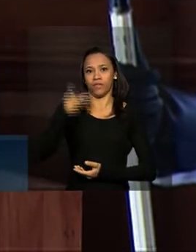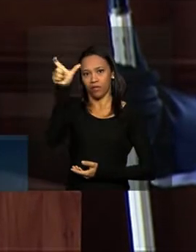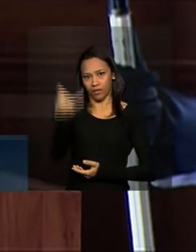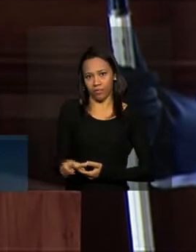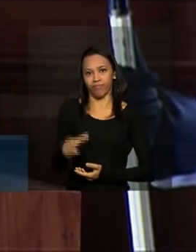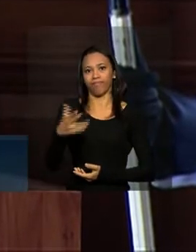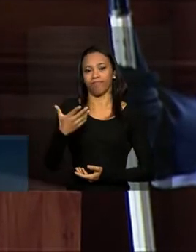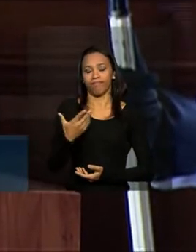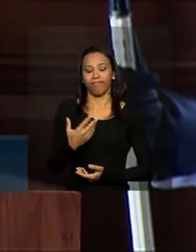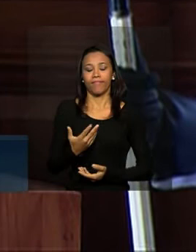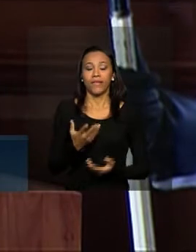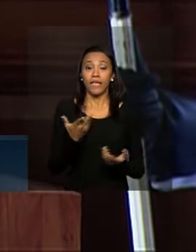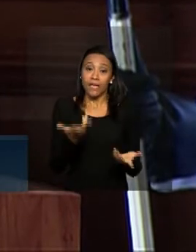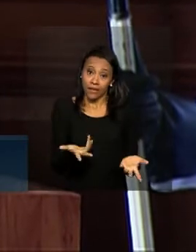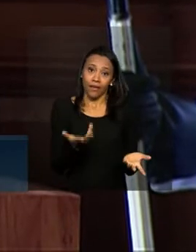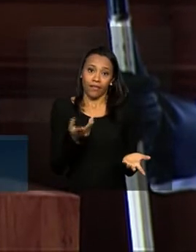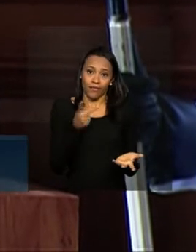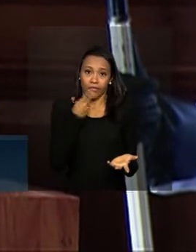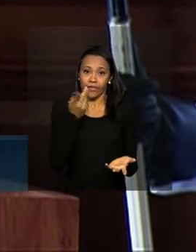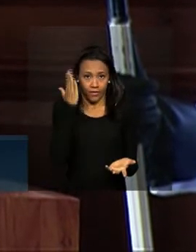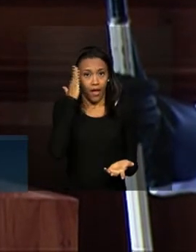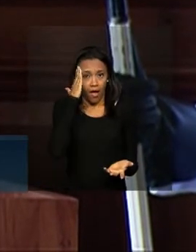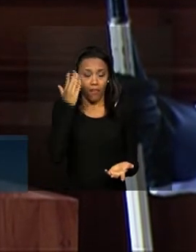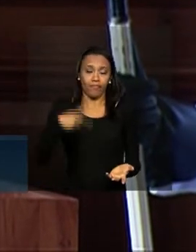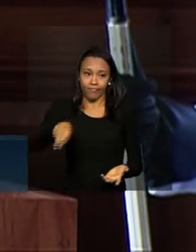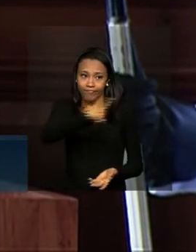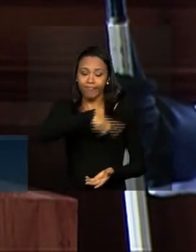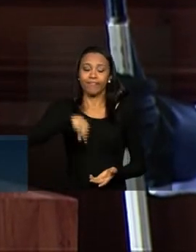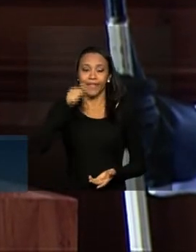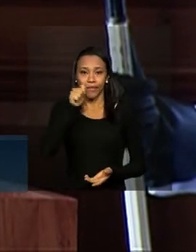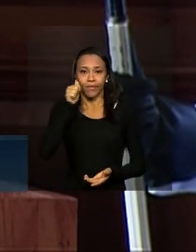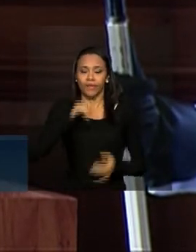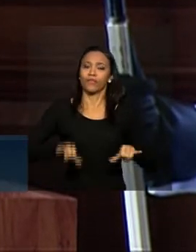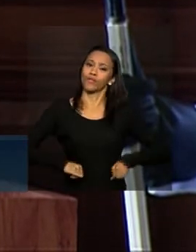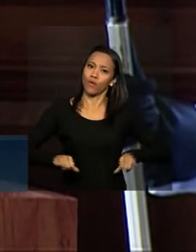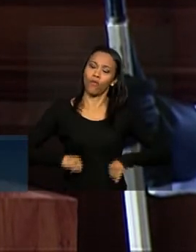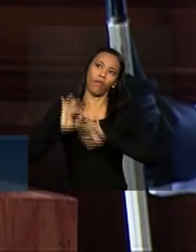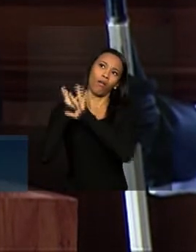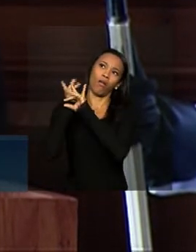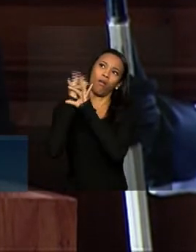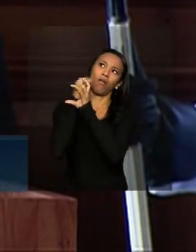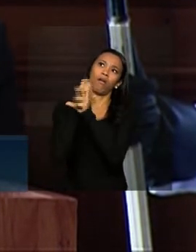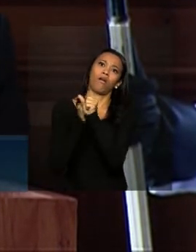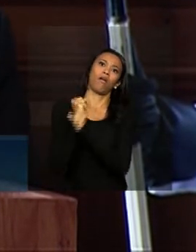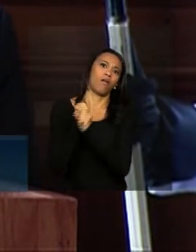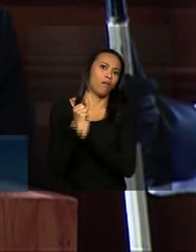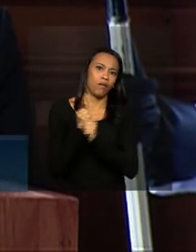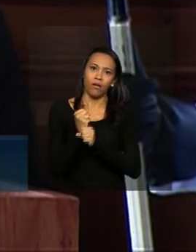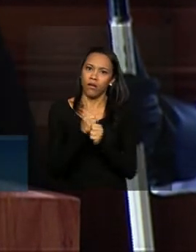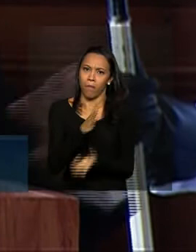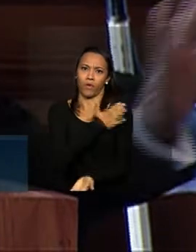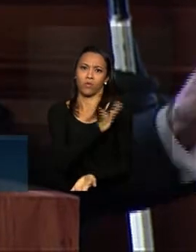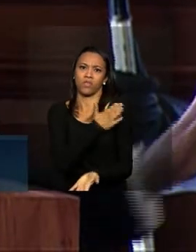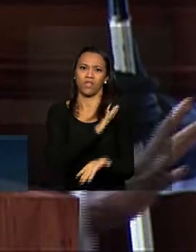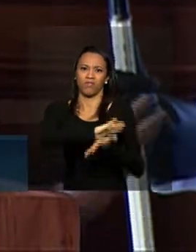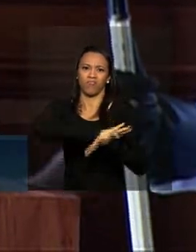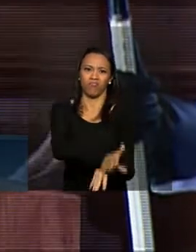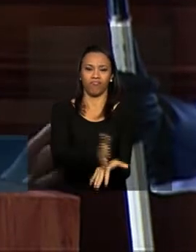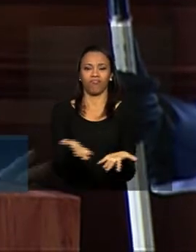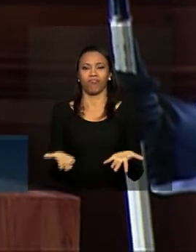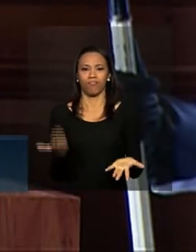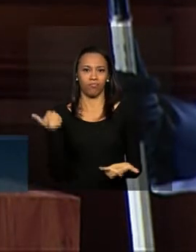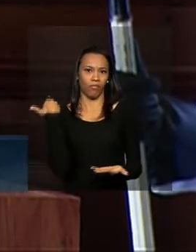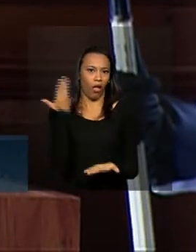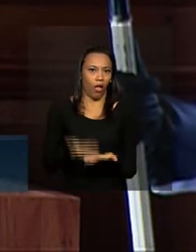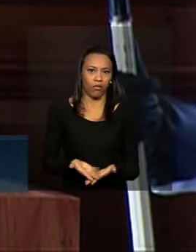mulher, efetivamente, sofre preconceito há muitíssimo tempo. Preconceito não é de hoje, preconceito é secular.